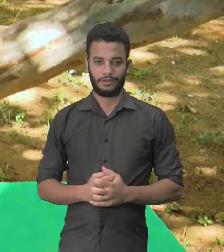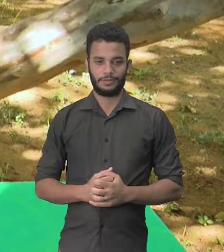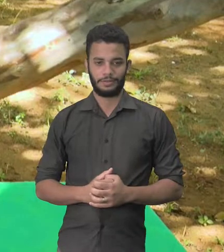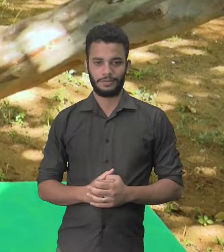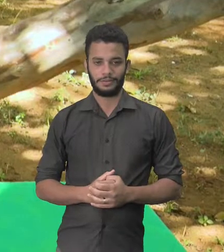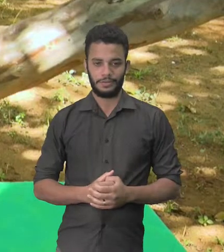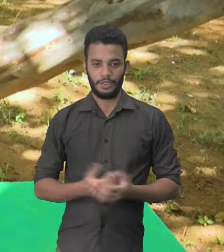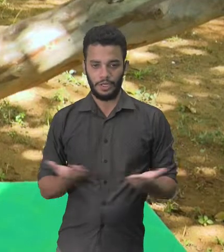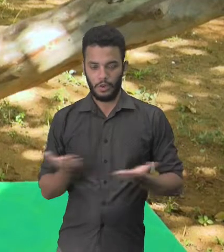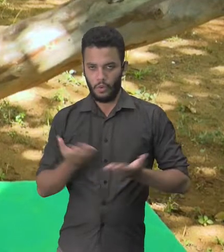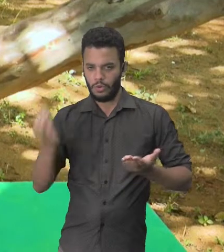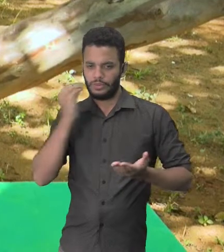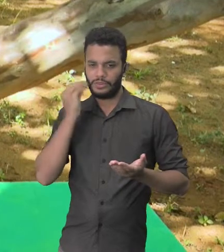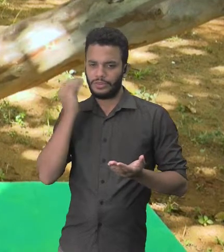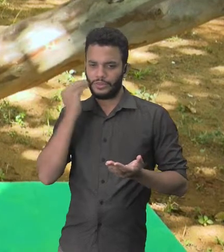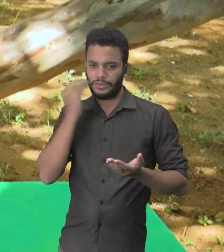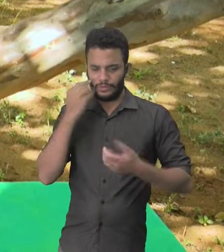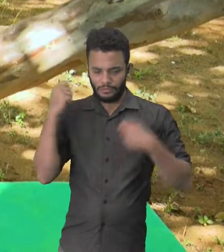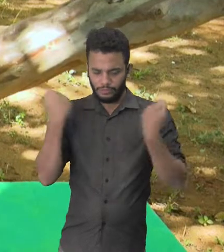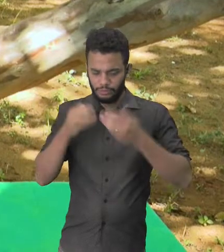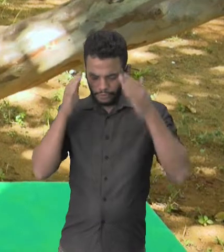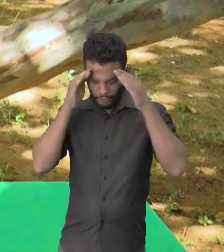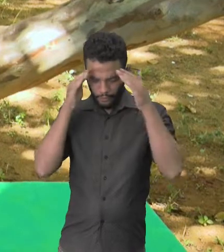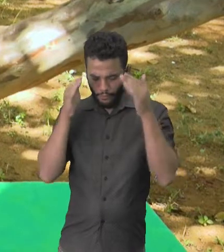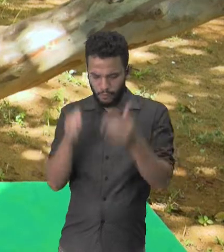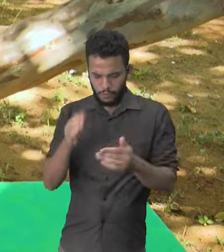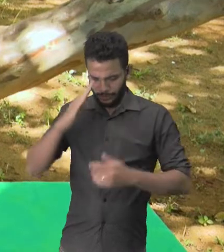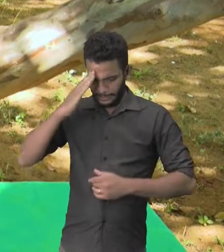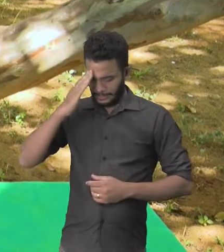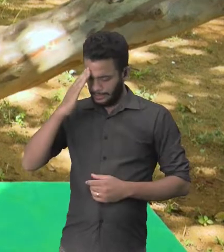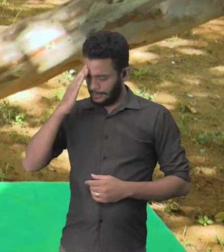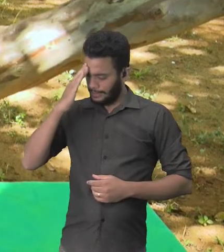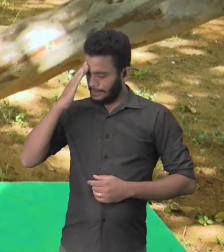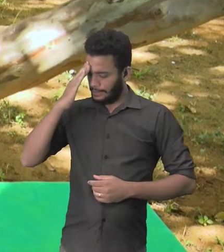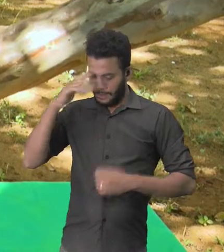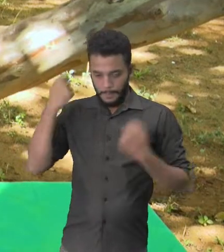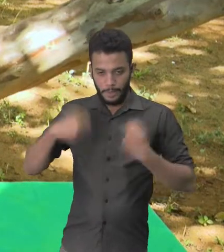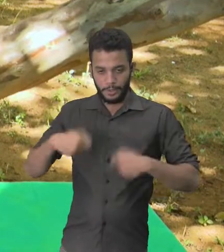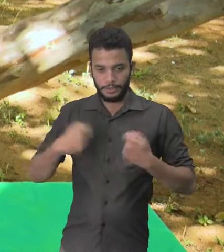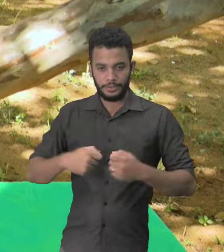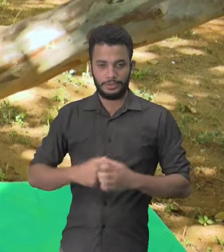Vamos começar, né? Deixa eu me concentrar um pouquinho aqui, né? Usar a força do pensamento.